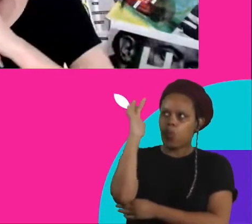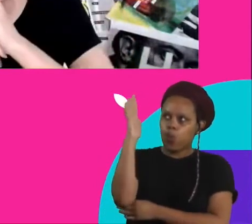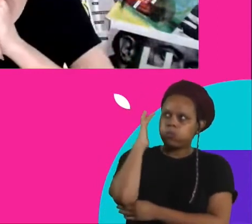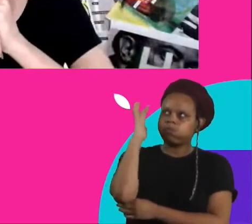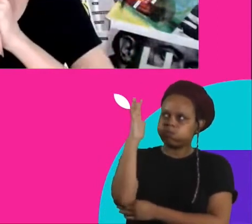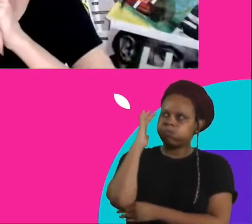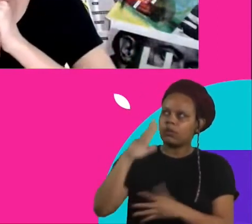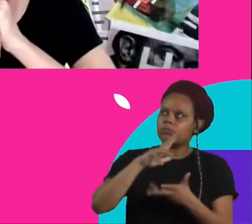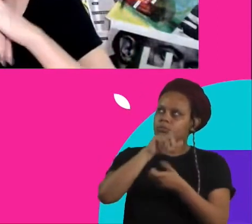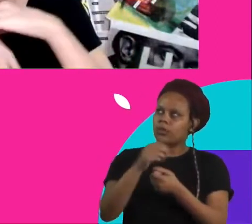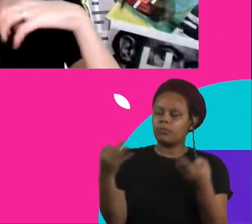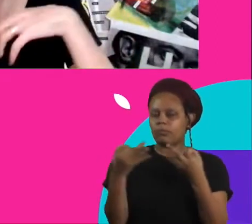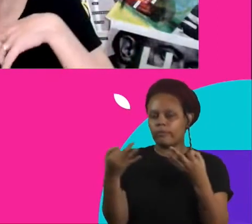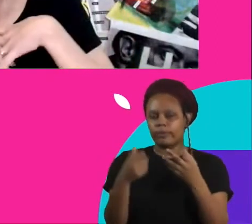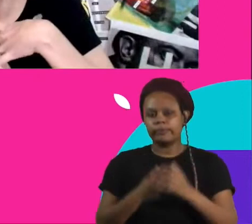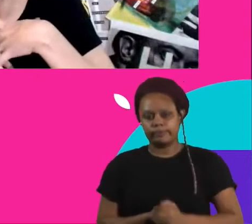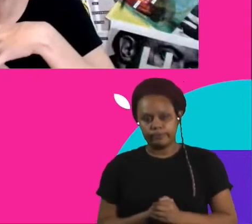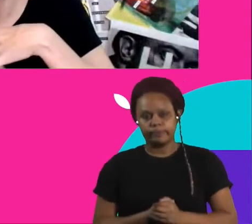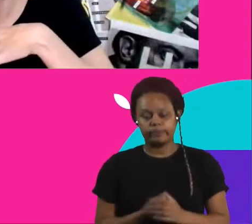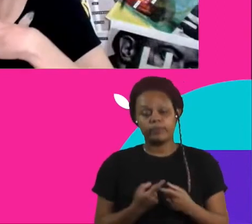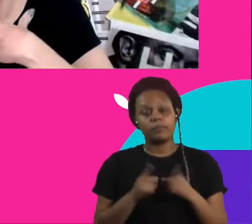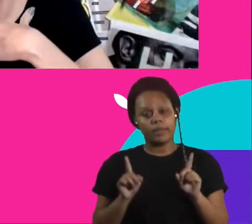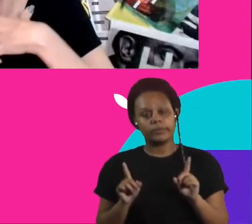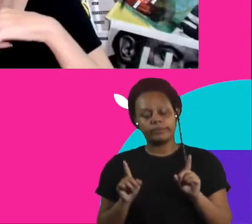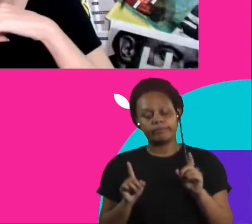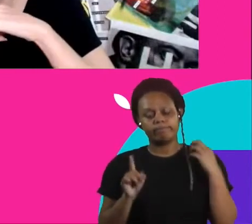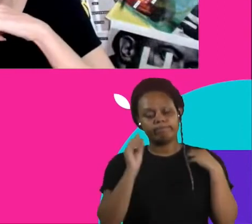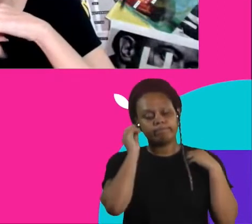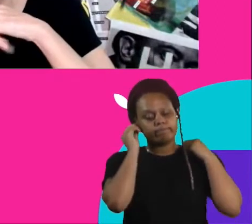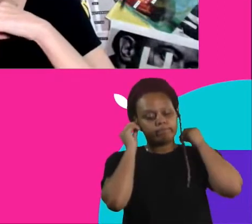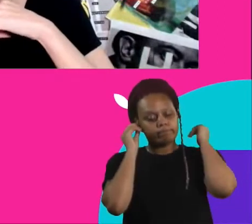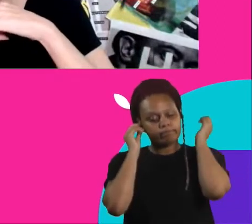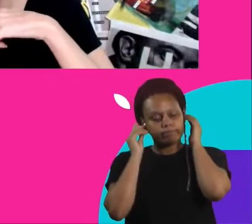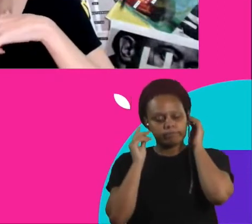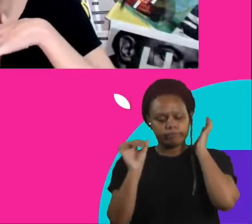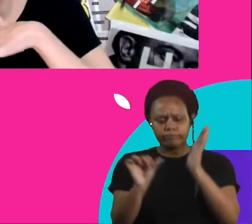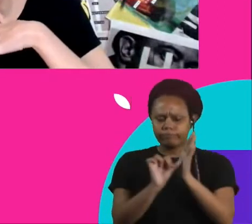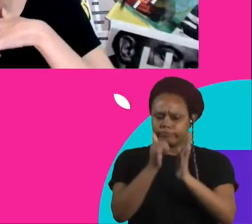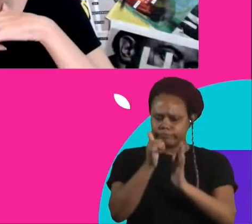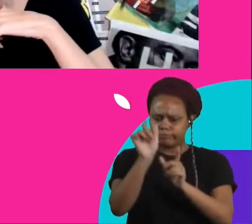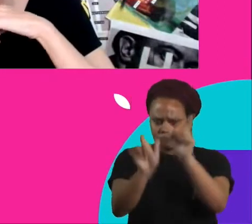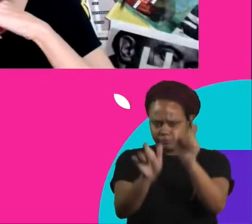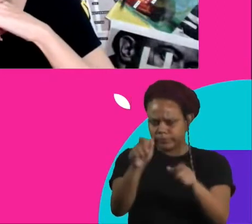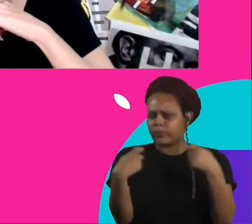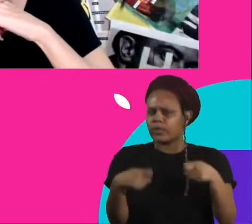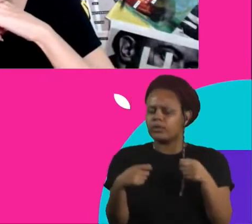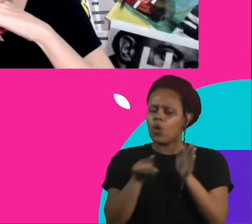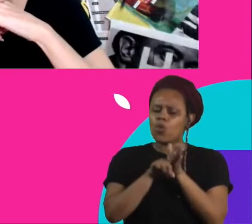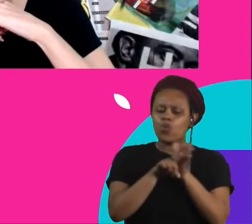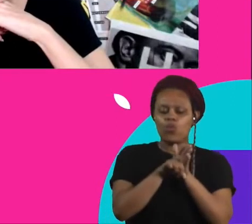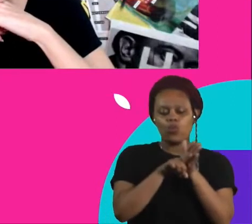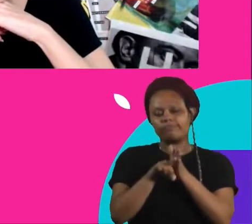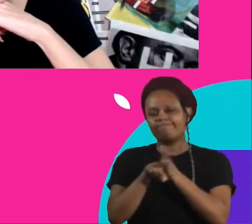mundo perfeito. Mas eu gostaria que primeiro as pessoas deveriam investigar, já que a gente está falando muito dessa palavra